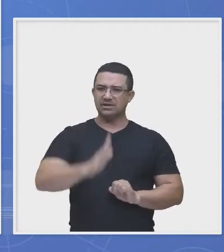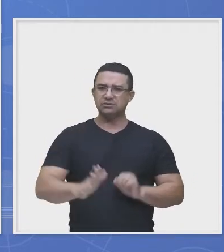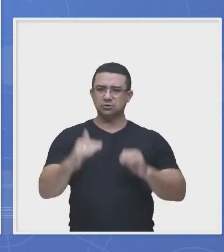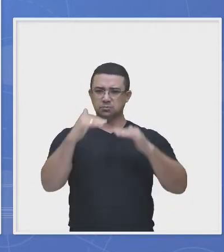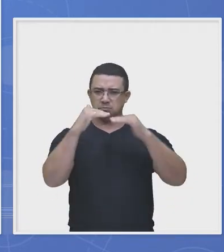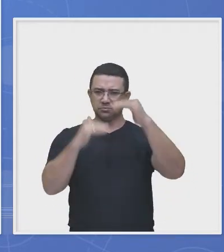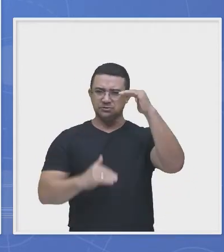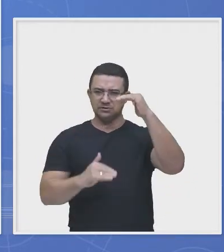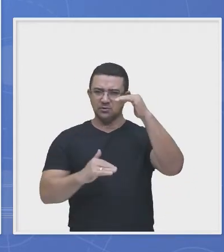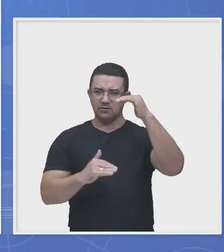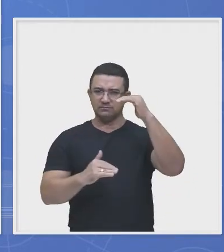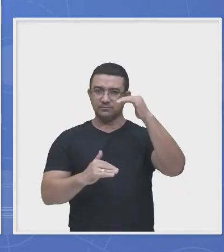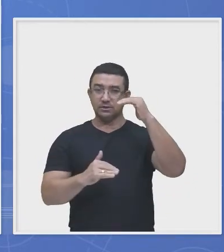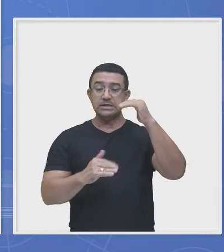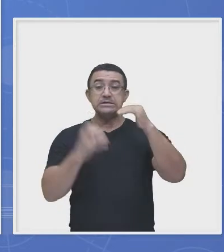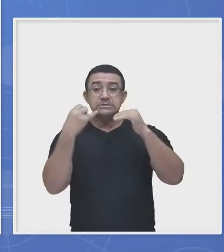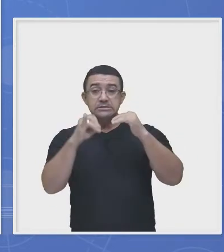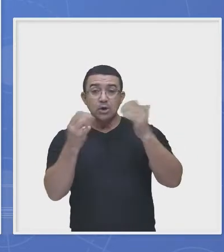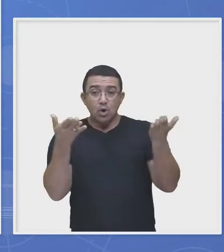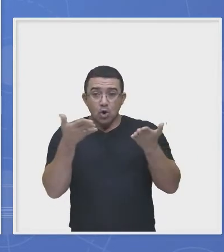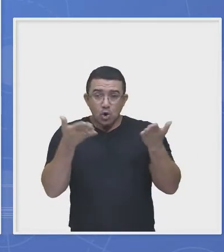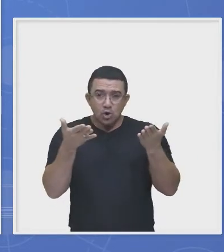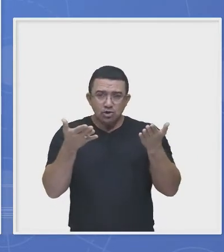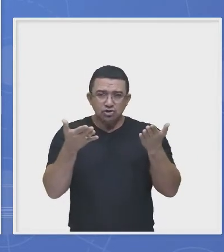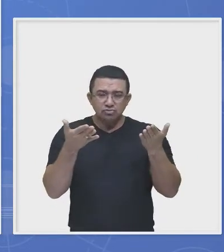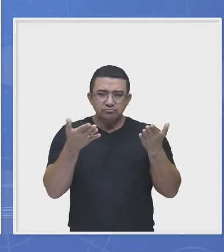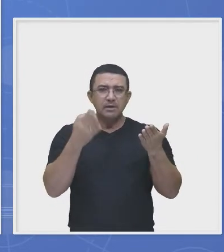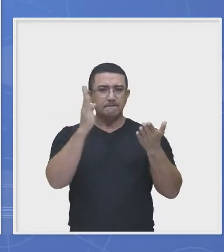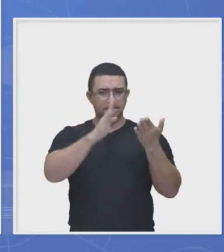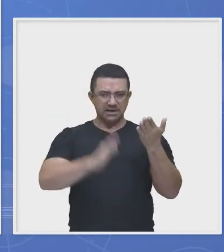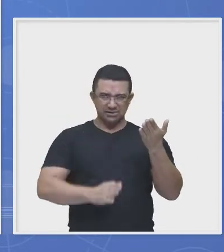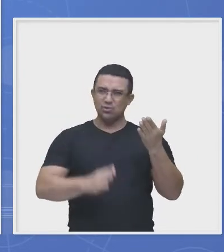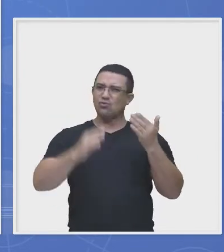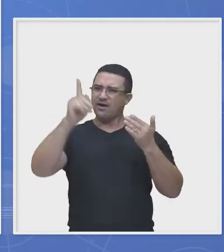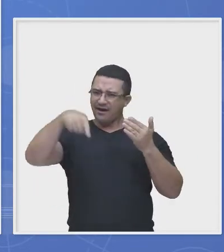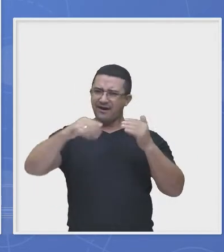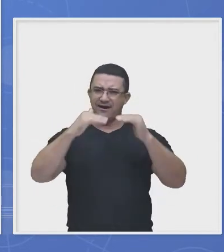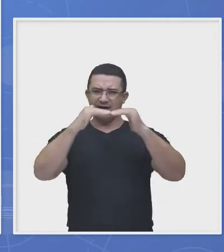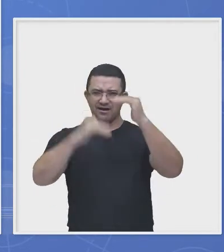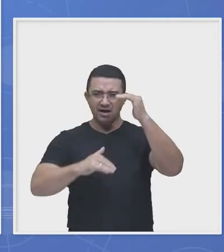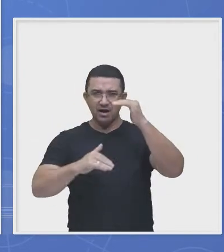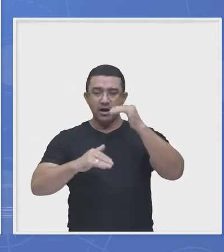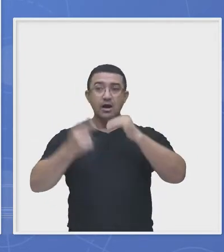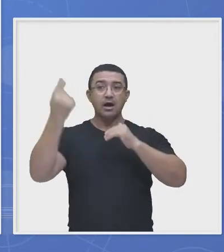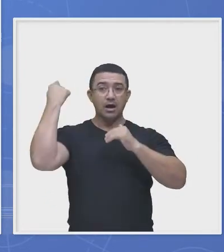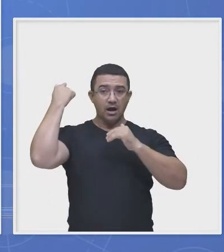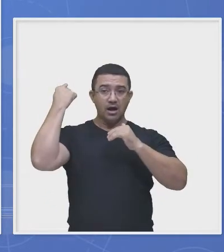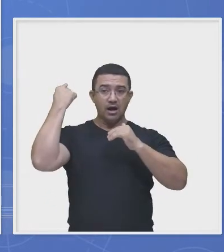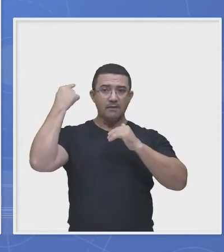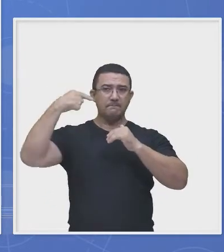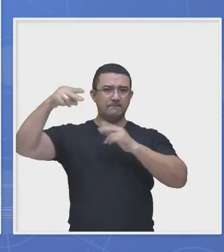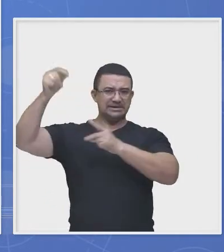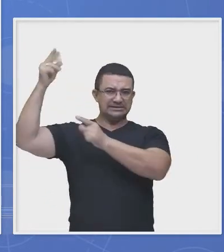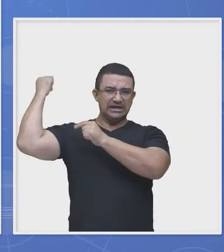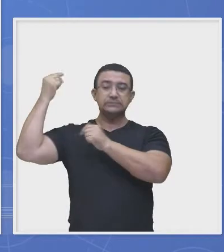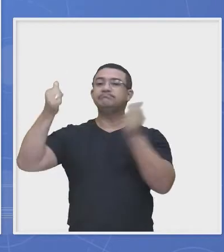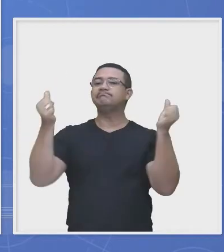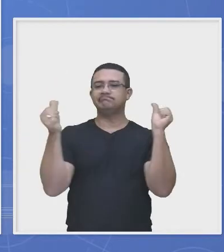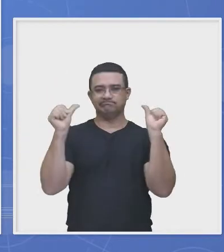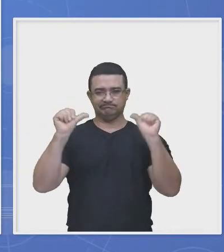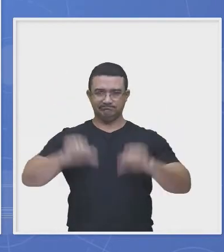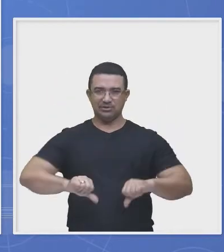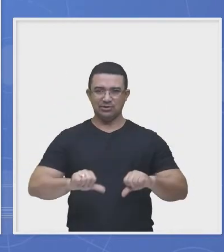desigual. Se hoje nós temos um país desigual, naquela época ele era muito mais, certo? E isso vai